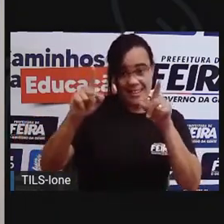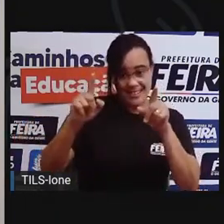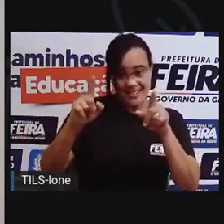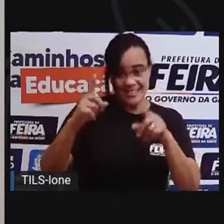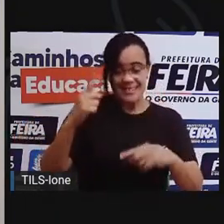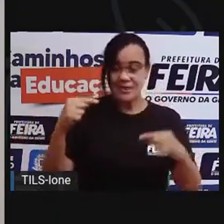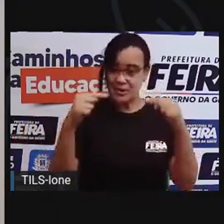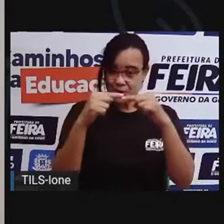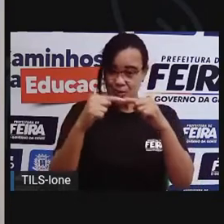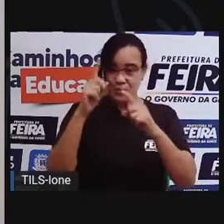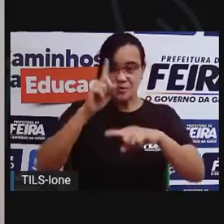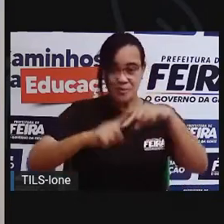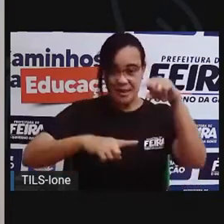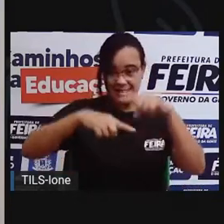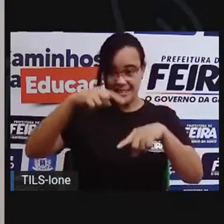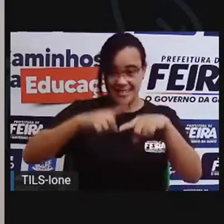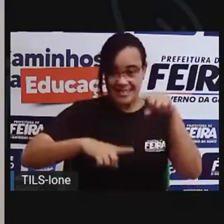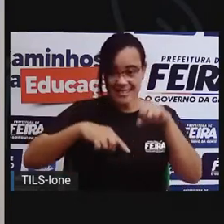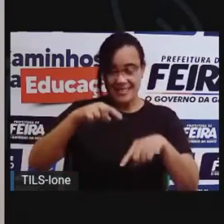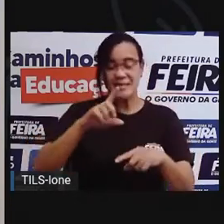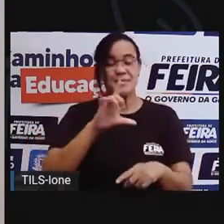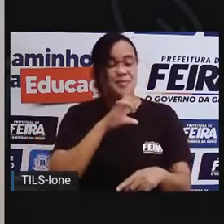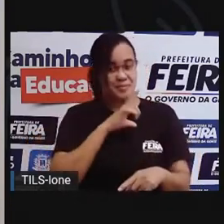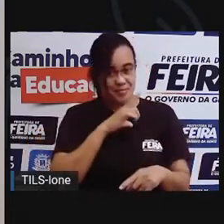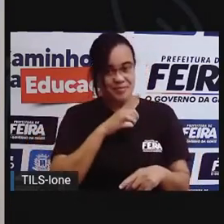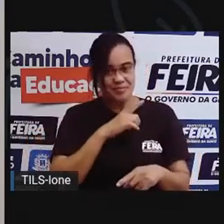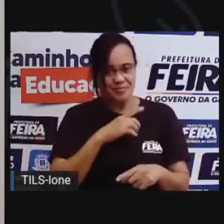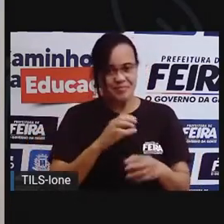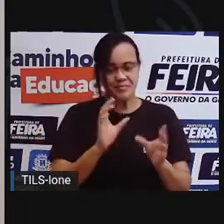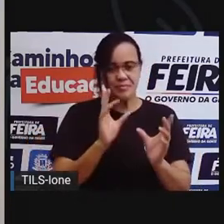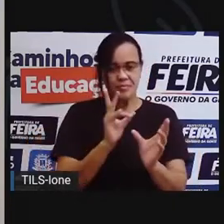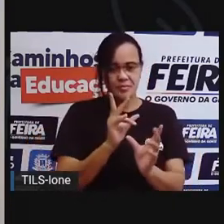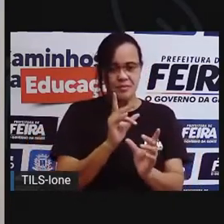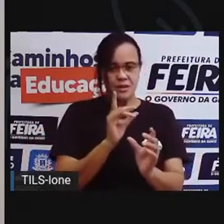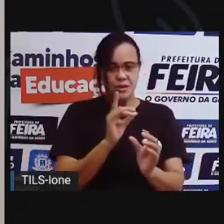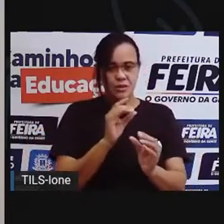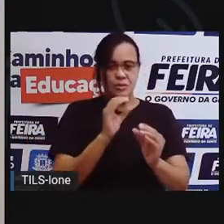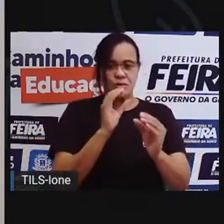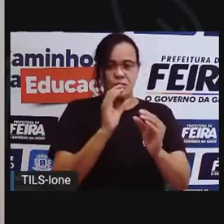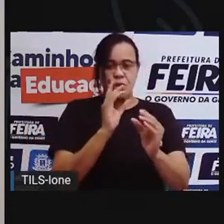material, sabe? Toca pra gente ver como é que fica o som.